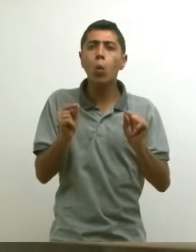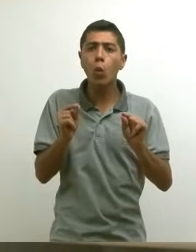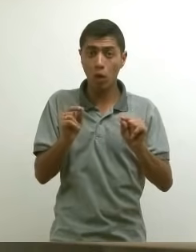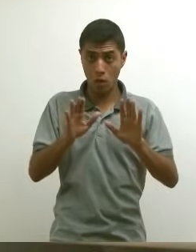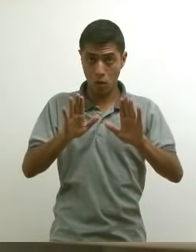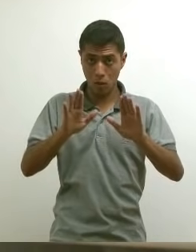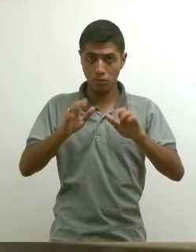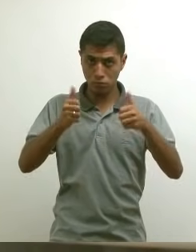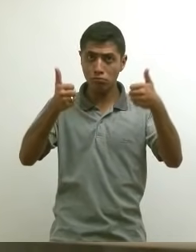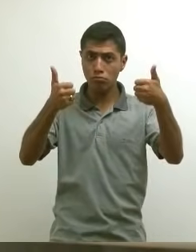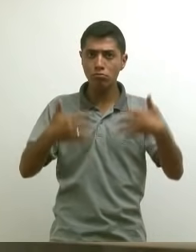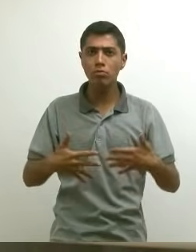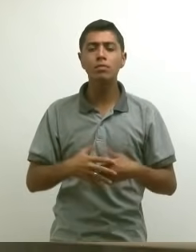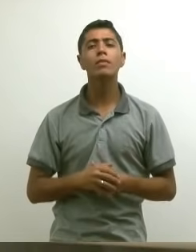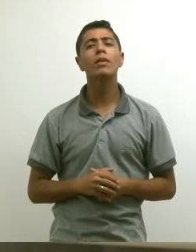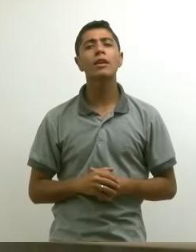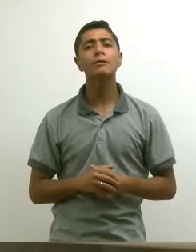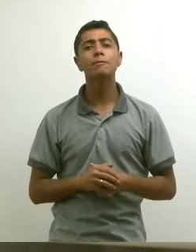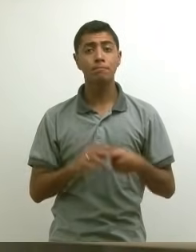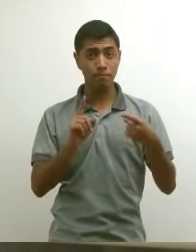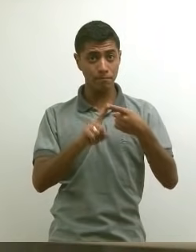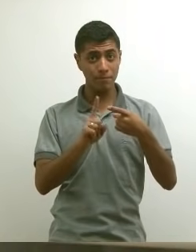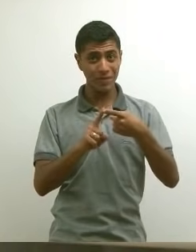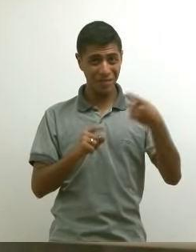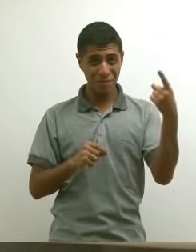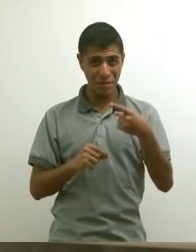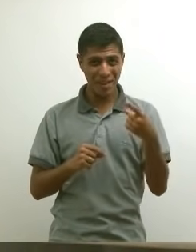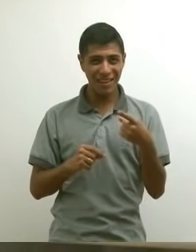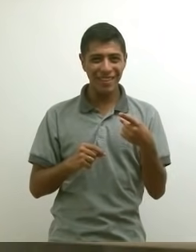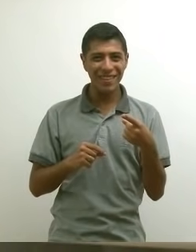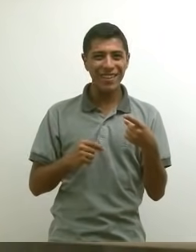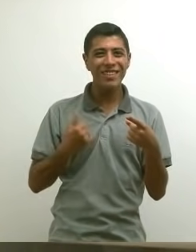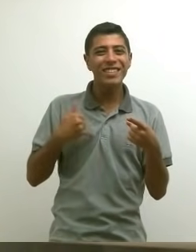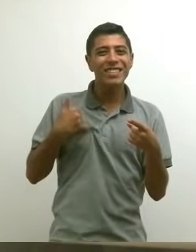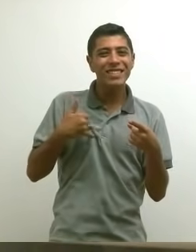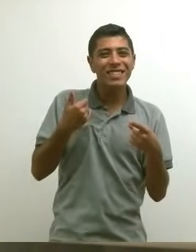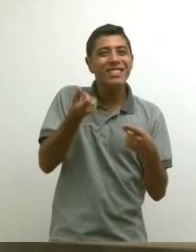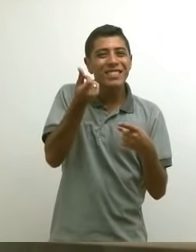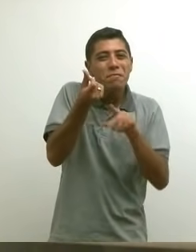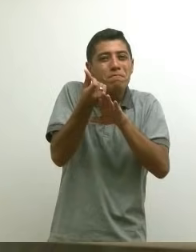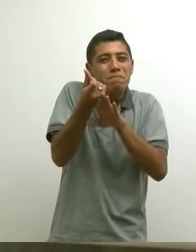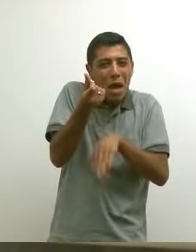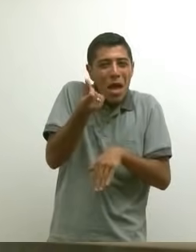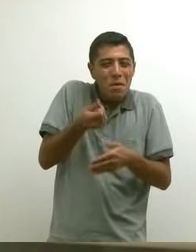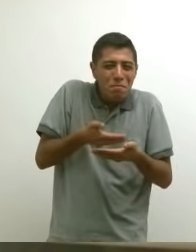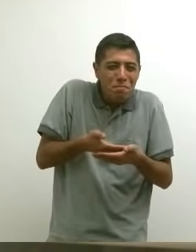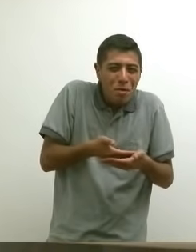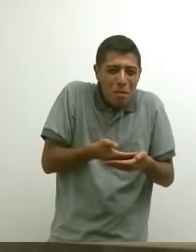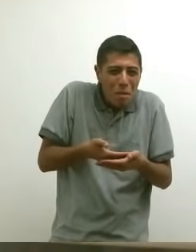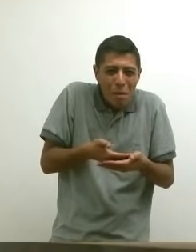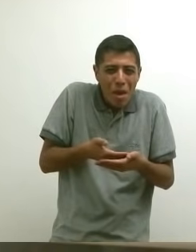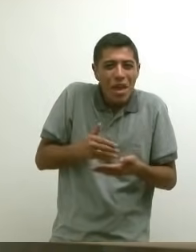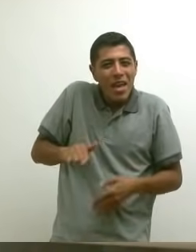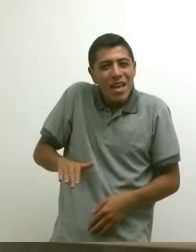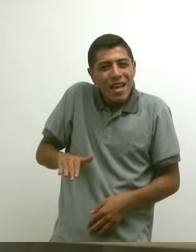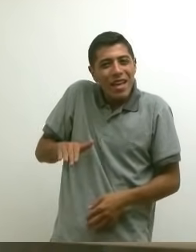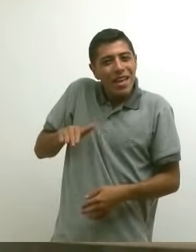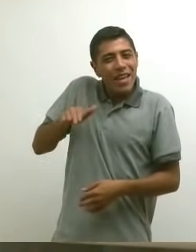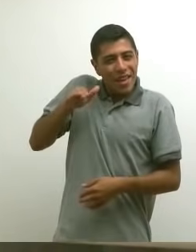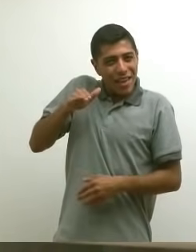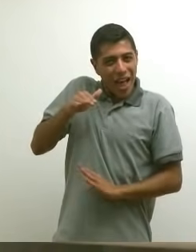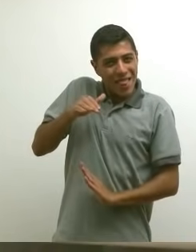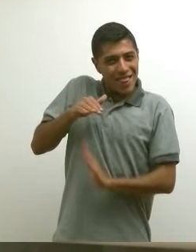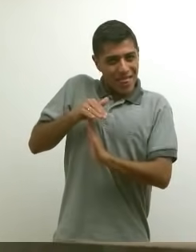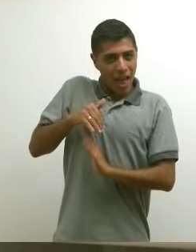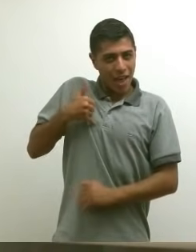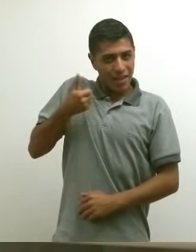6 anos é em quanto está se desenvolvendo o cérebro intensamente